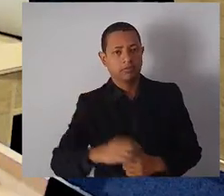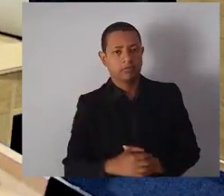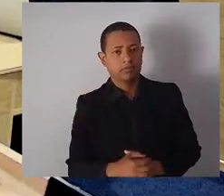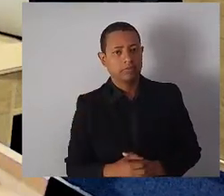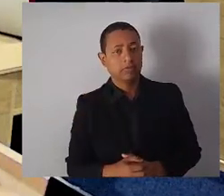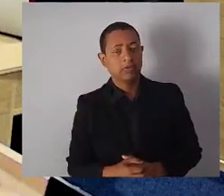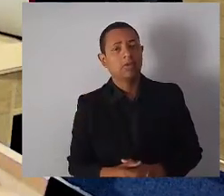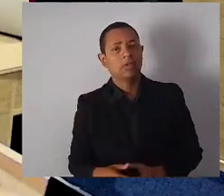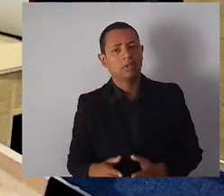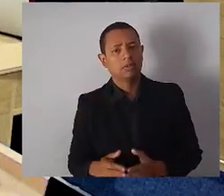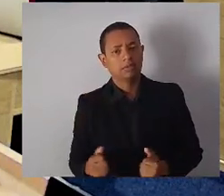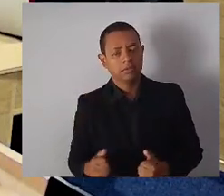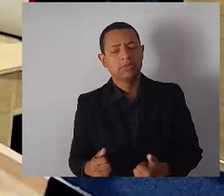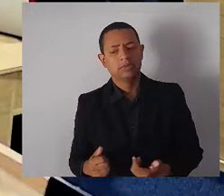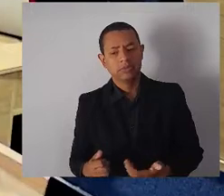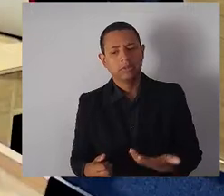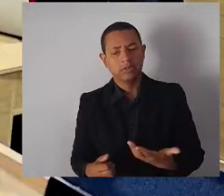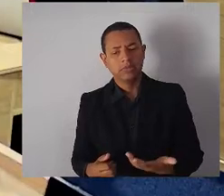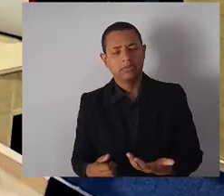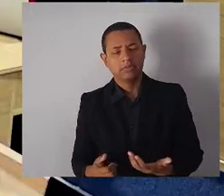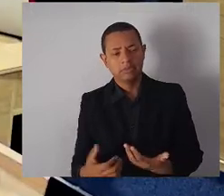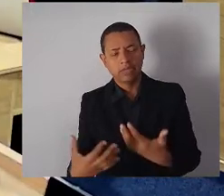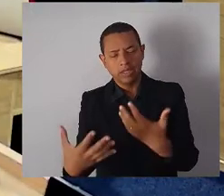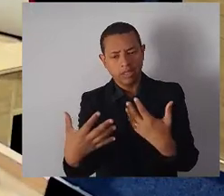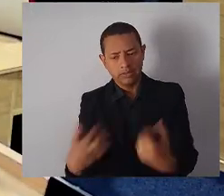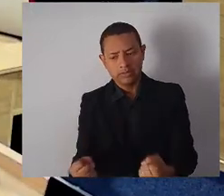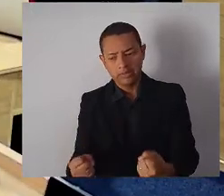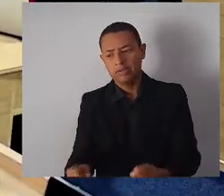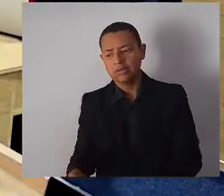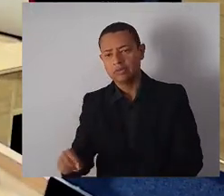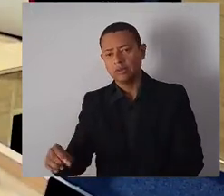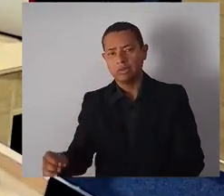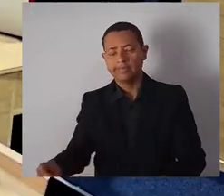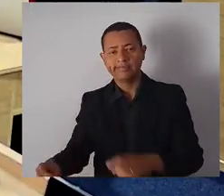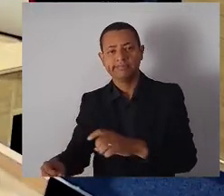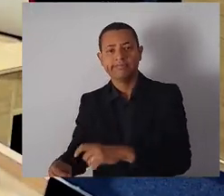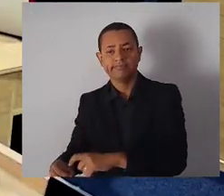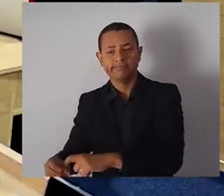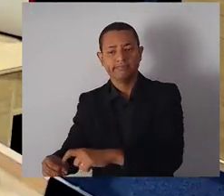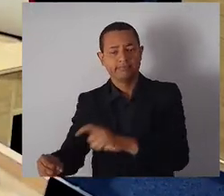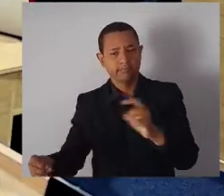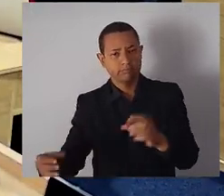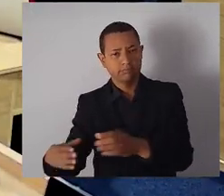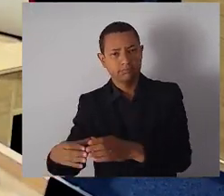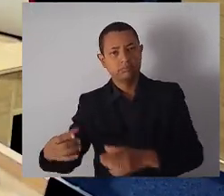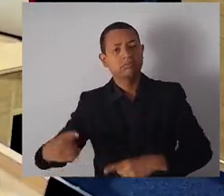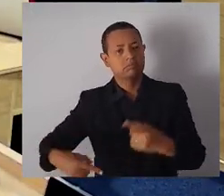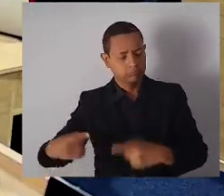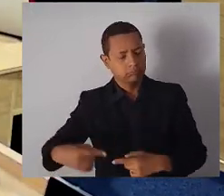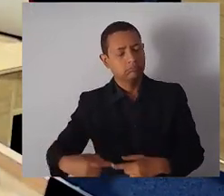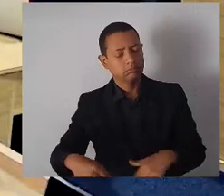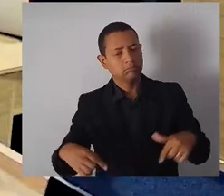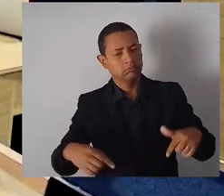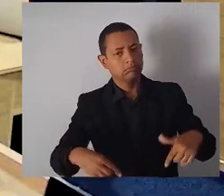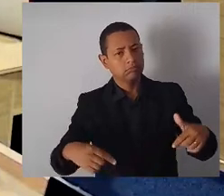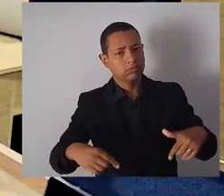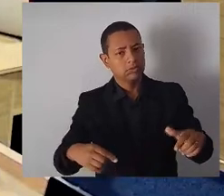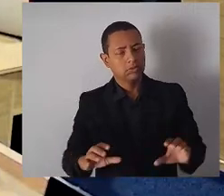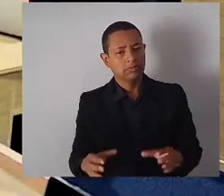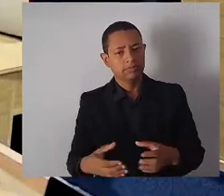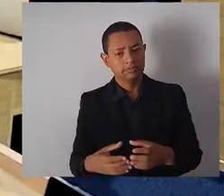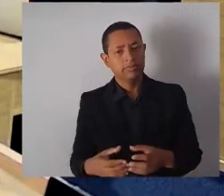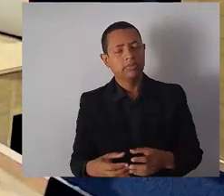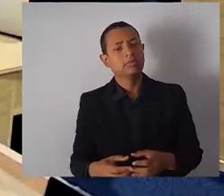fosse reconhecida a justa causa para a desfiliação partidária, o que foi acolhido por esta corte. Se houve a